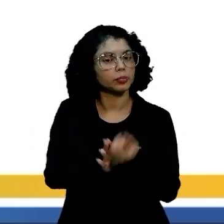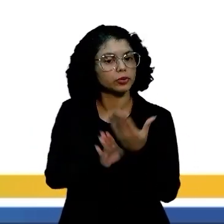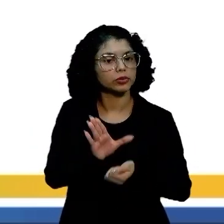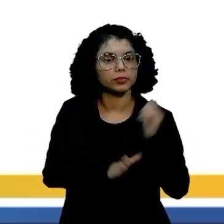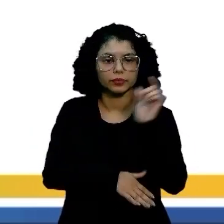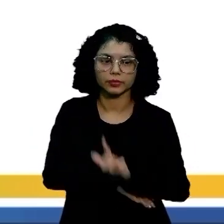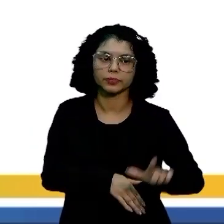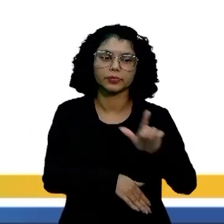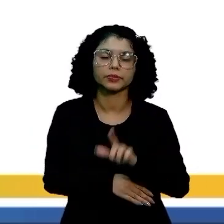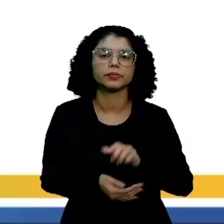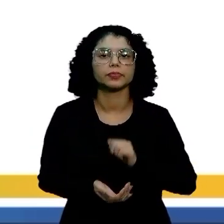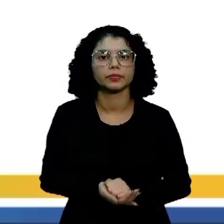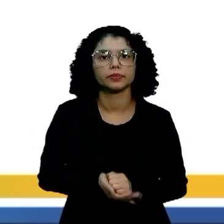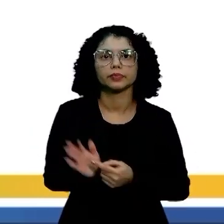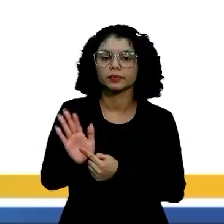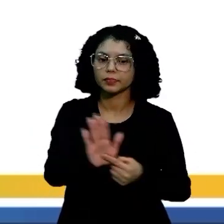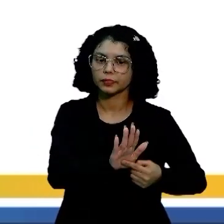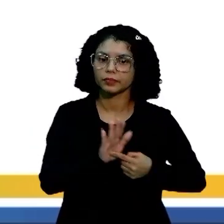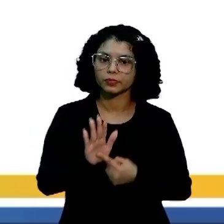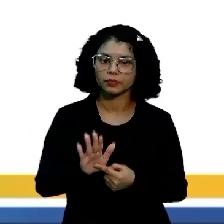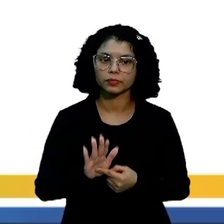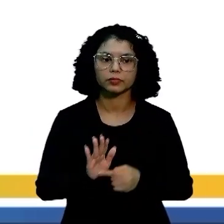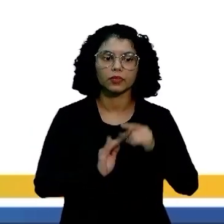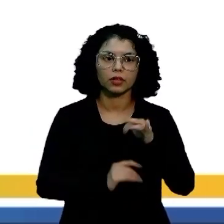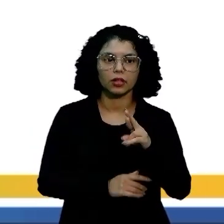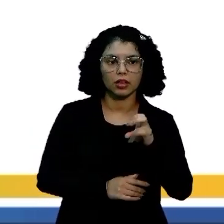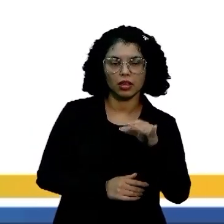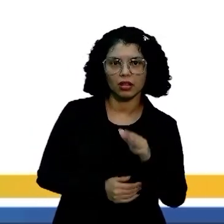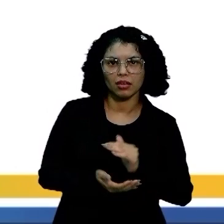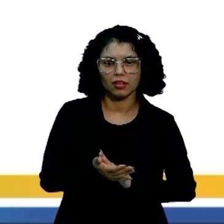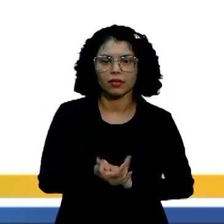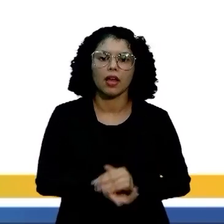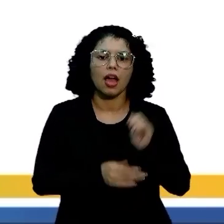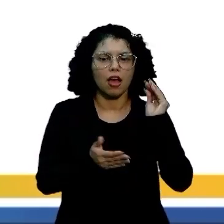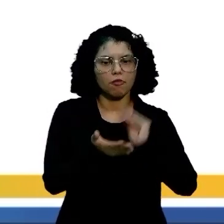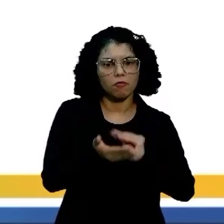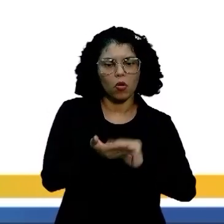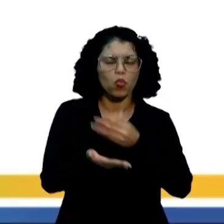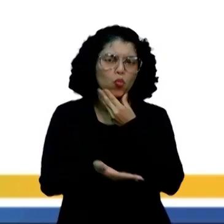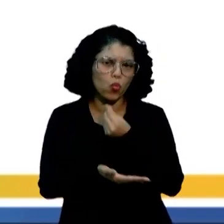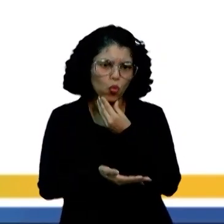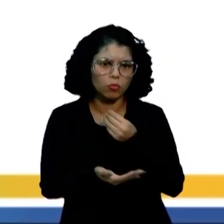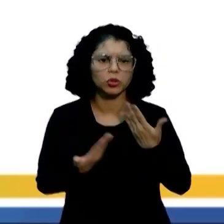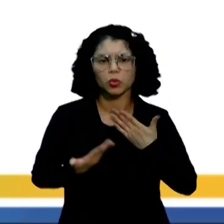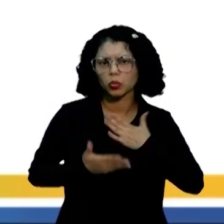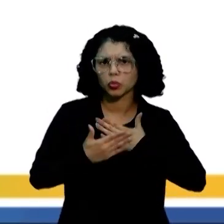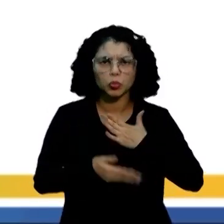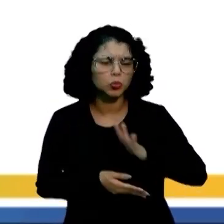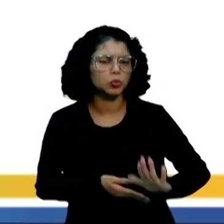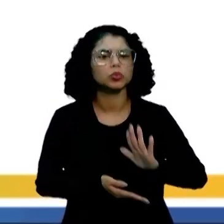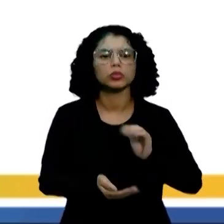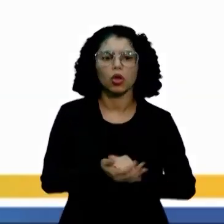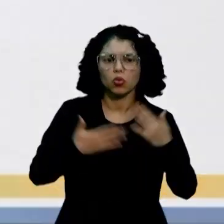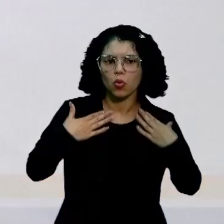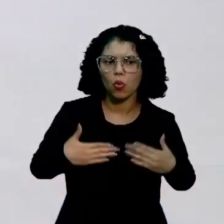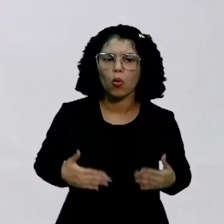literária. Então ela retrata a inquietação e a inconformidade do homem e o seu conflito do corpo e da alma.